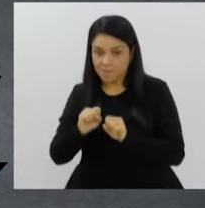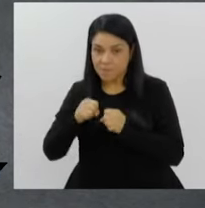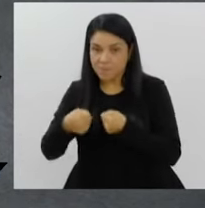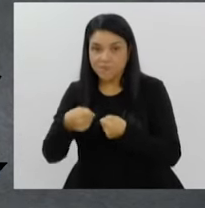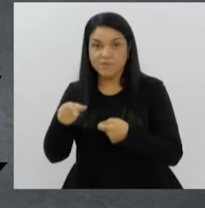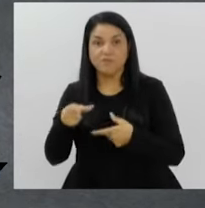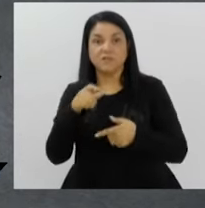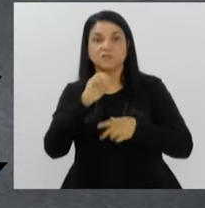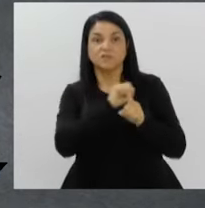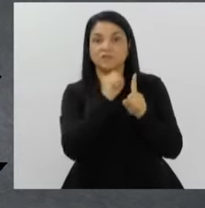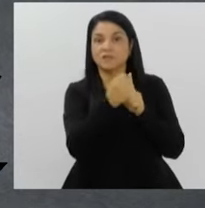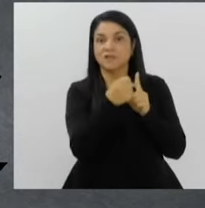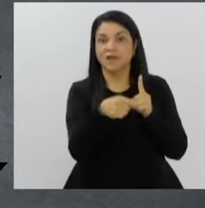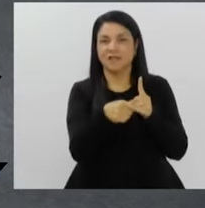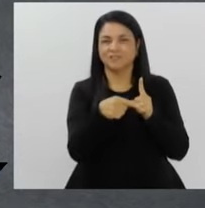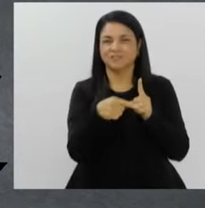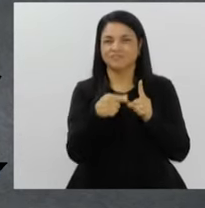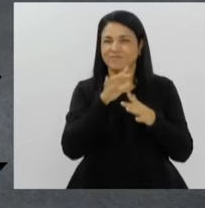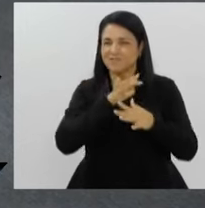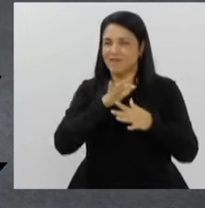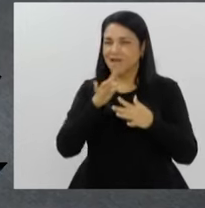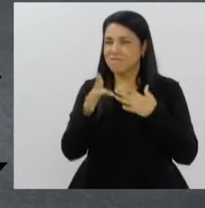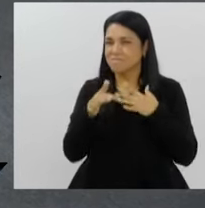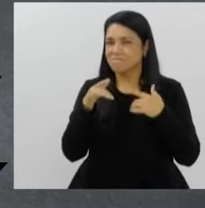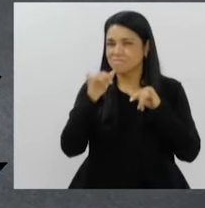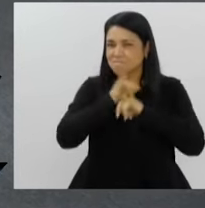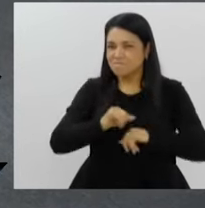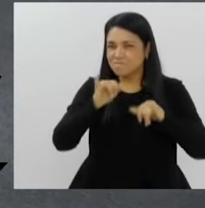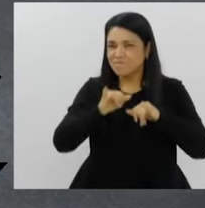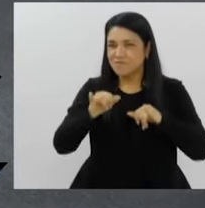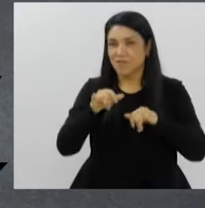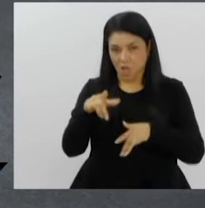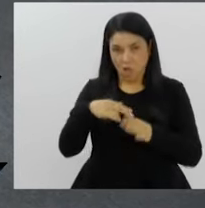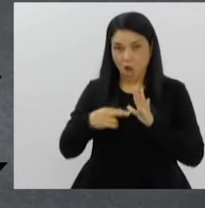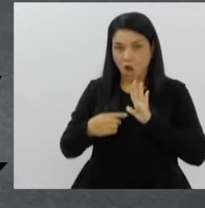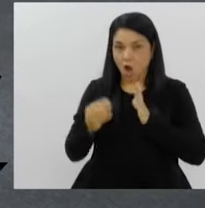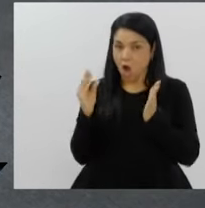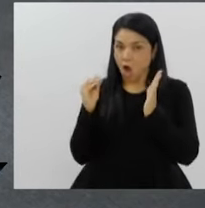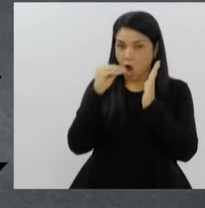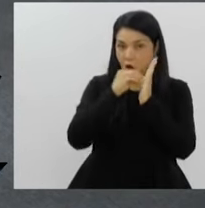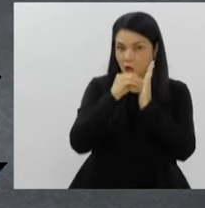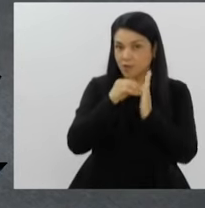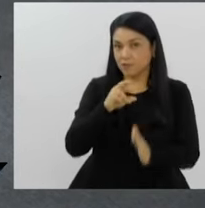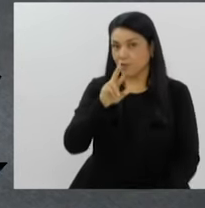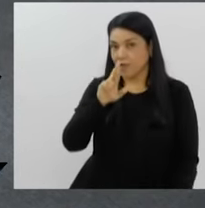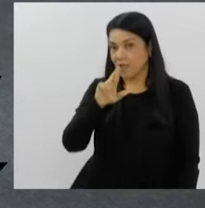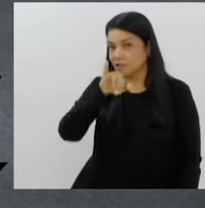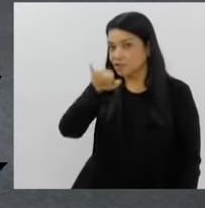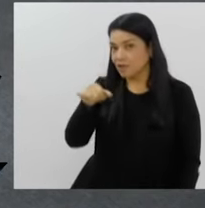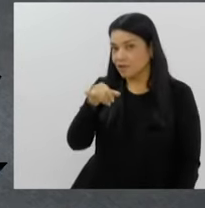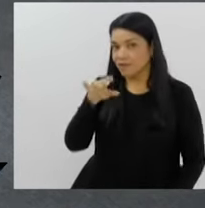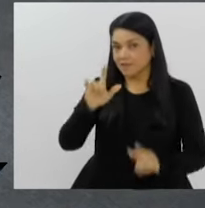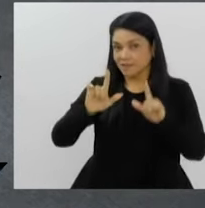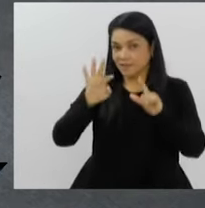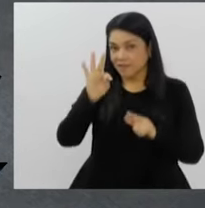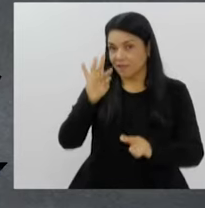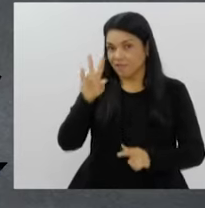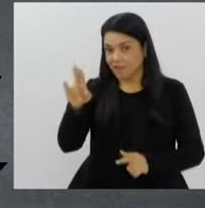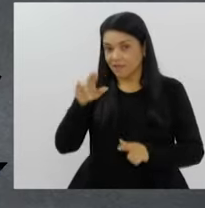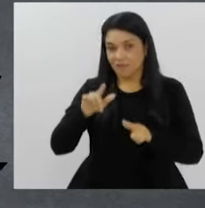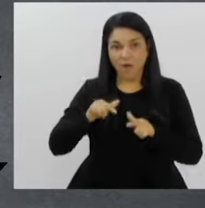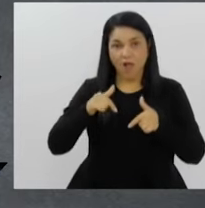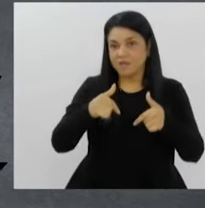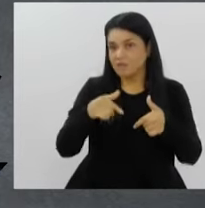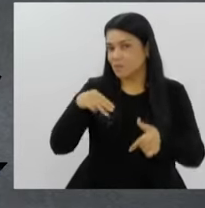sociedade. E como essa mídia é enviesada, vê se bota aqui, bota na RJTV aí, ó. Bota na RJTV que não foi ação da PM, não, foi ação